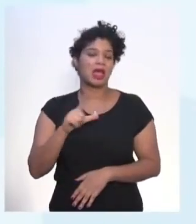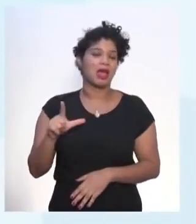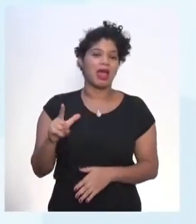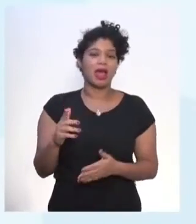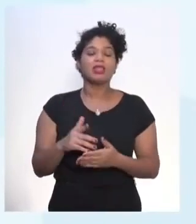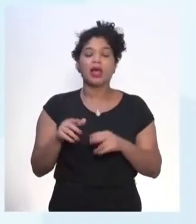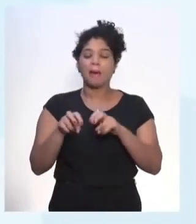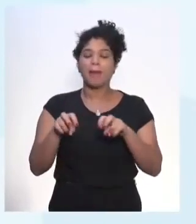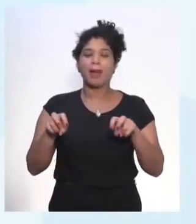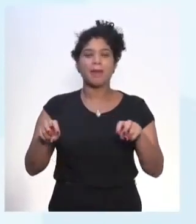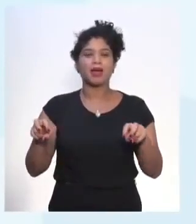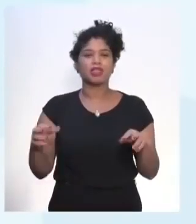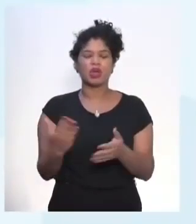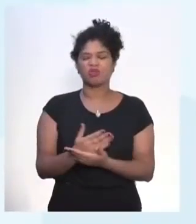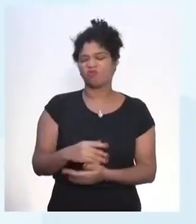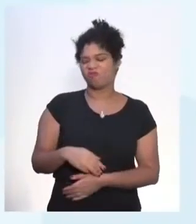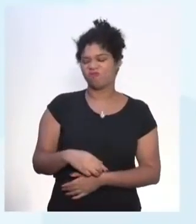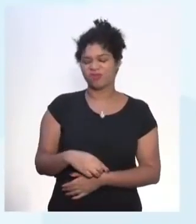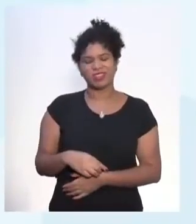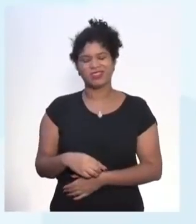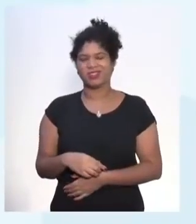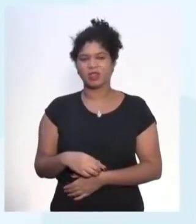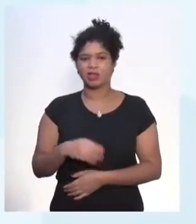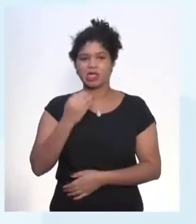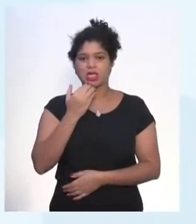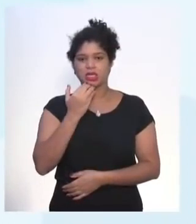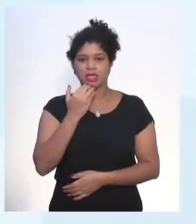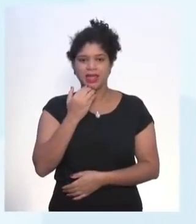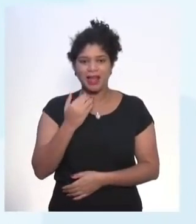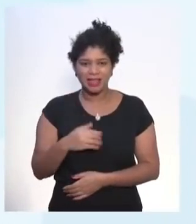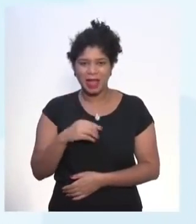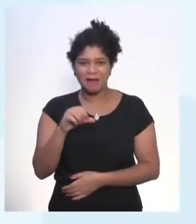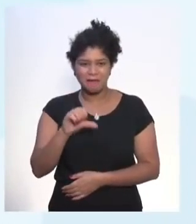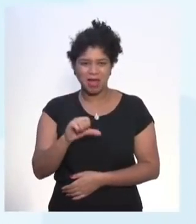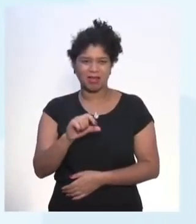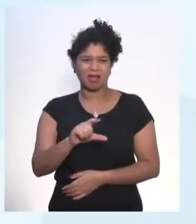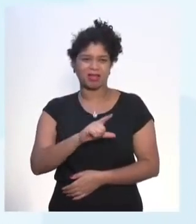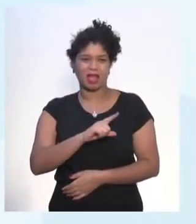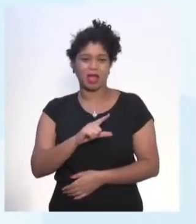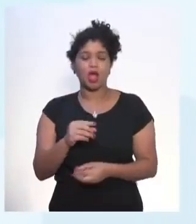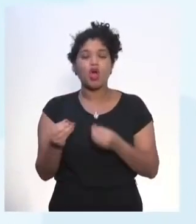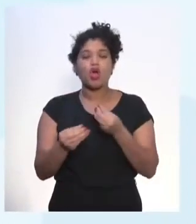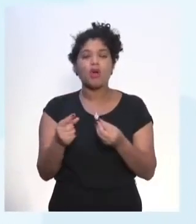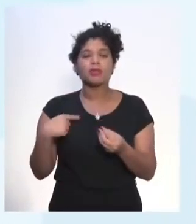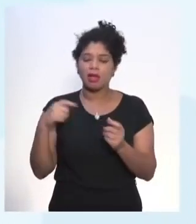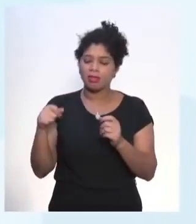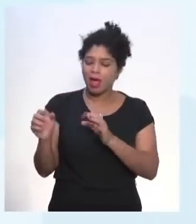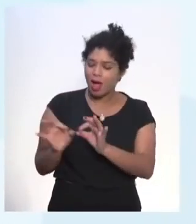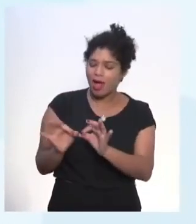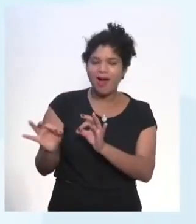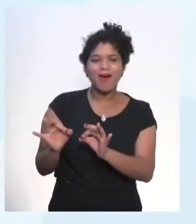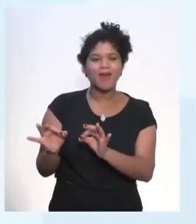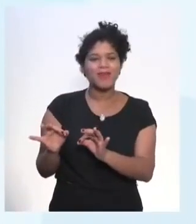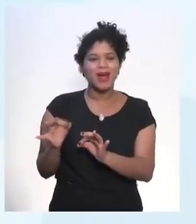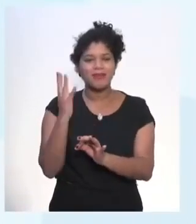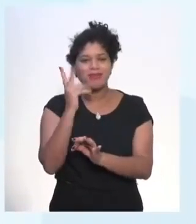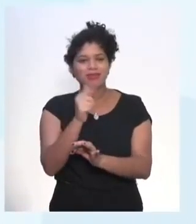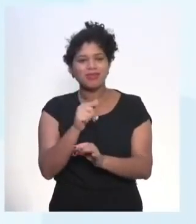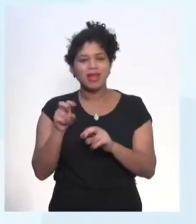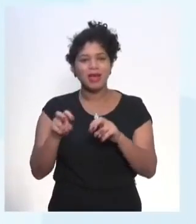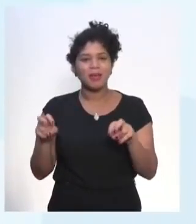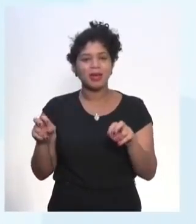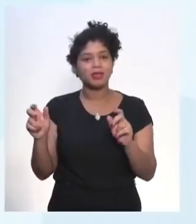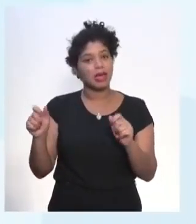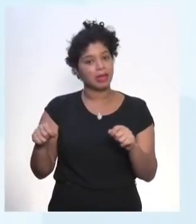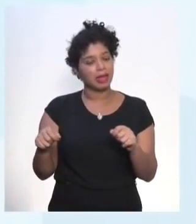alguns banquinhos que estão meio feinhos, meio quebradinhos. Então, como que você poderia revitalizar esses banquinhos? Né? Claro, passando